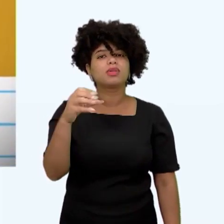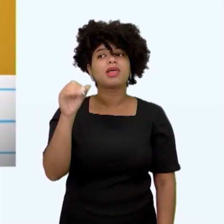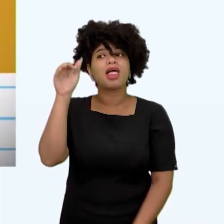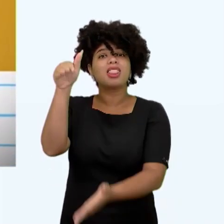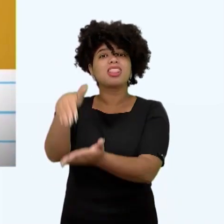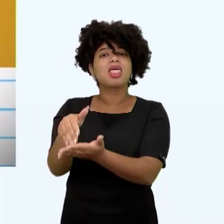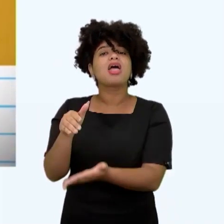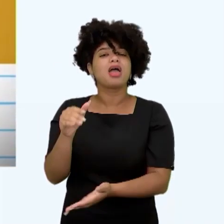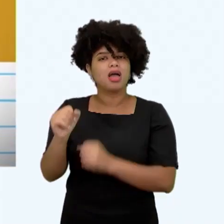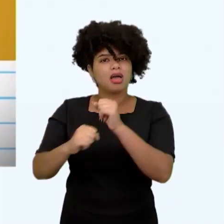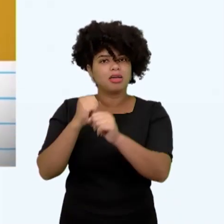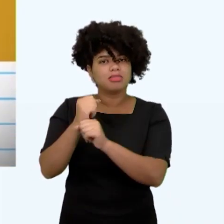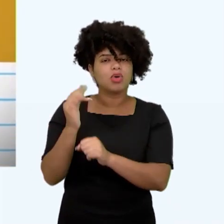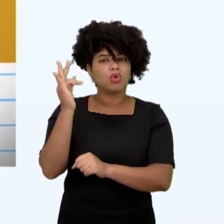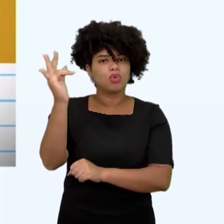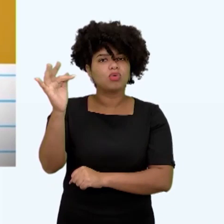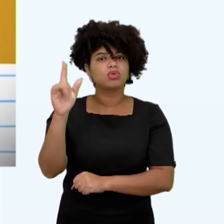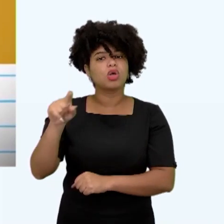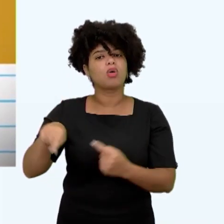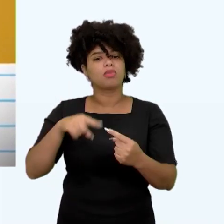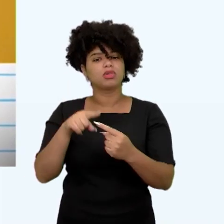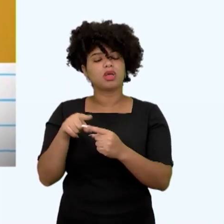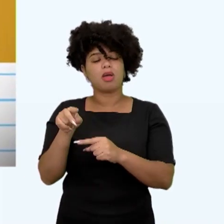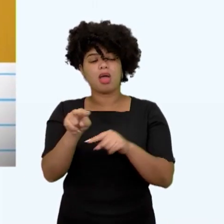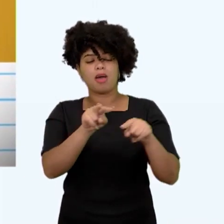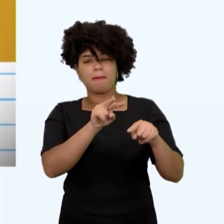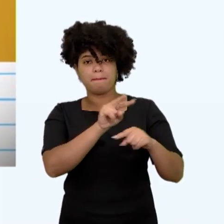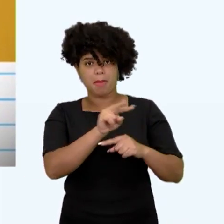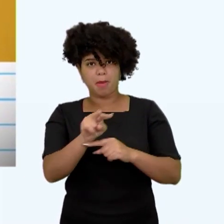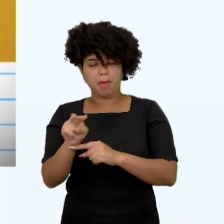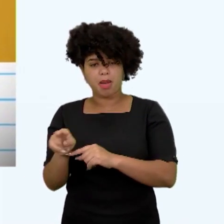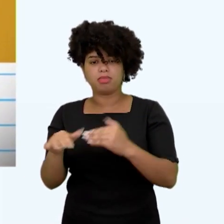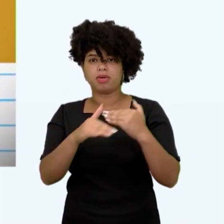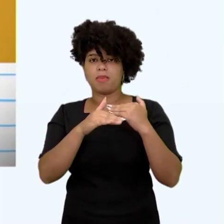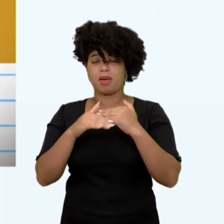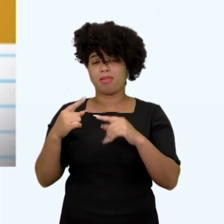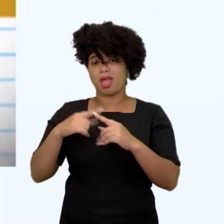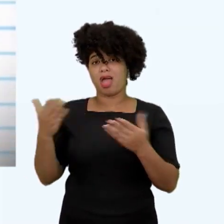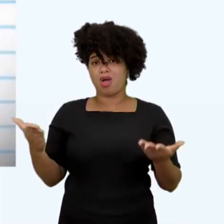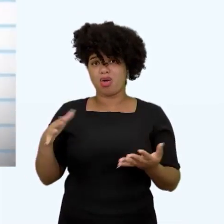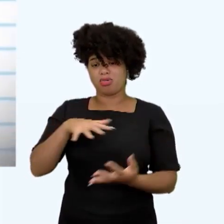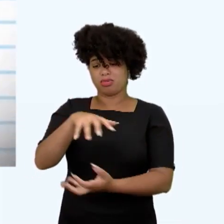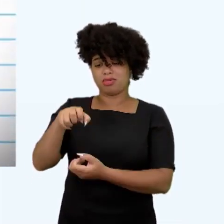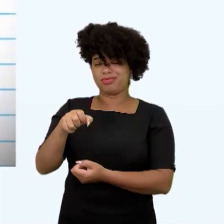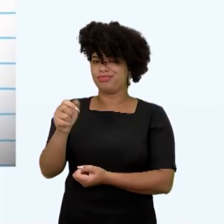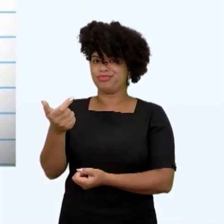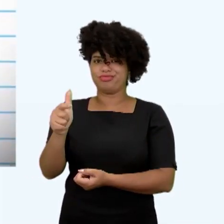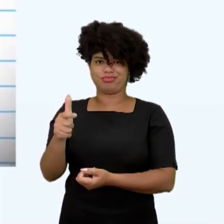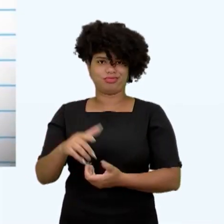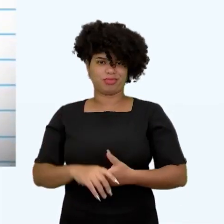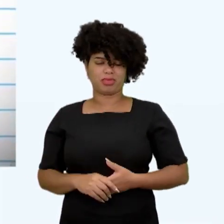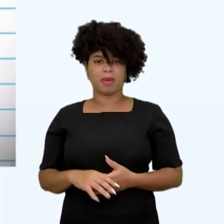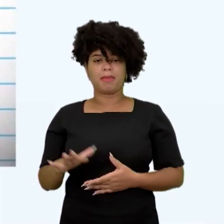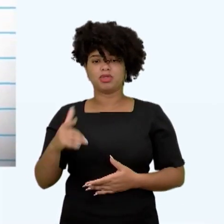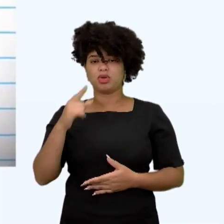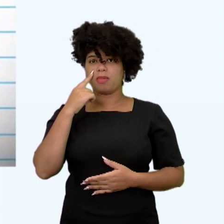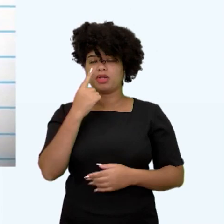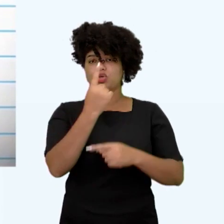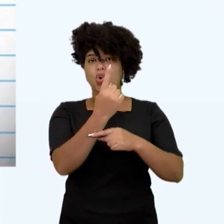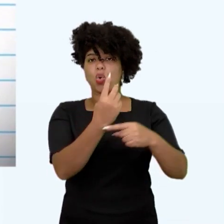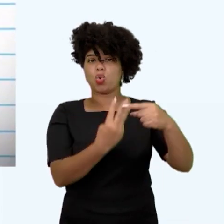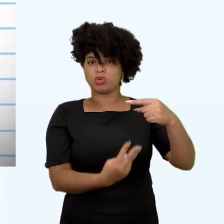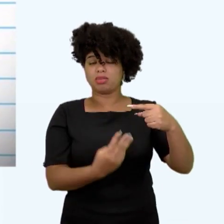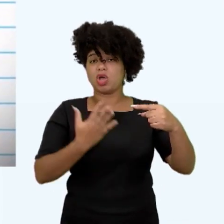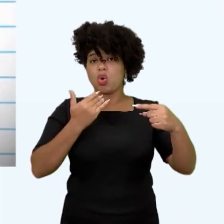sustentáveis. Esses padrões hoje são definitivamente insustentáveis. Para se ter uma ideia, cerca de um terço de toda a